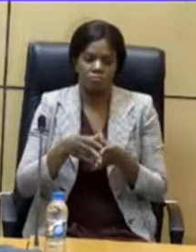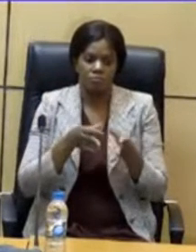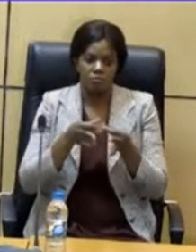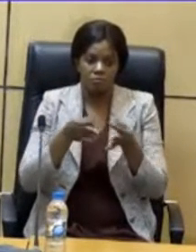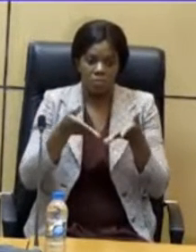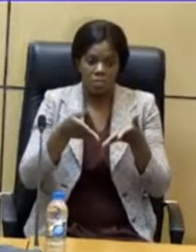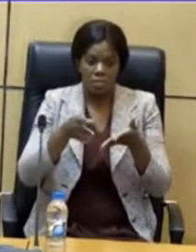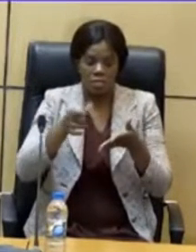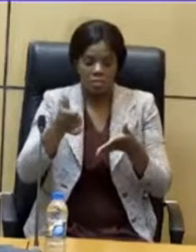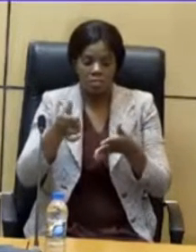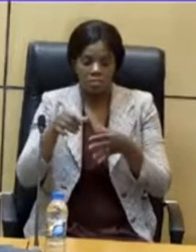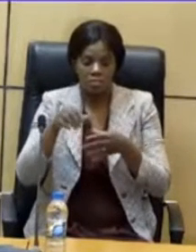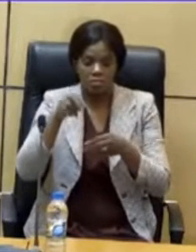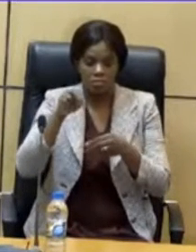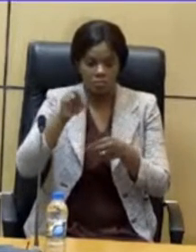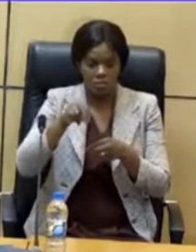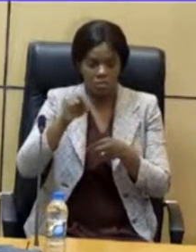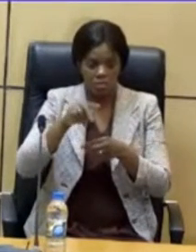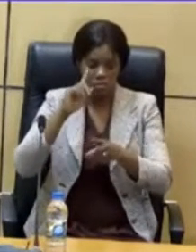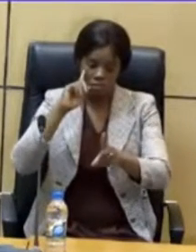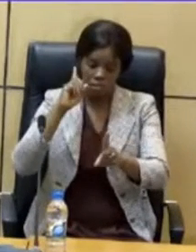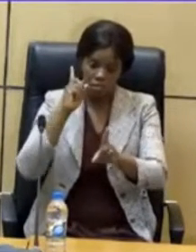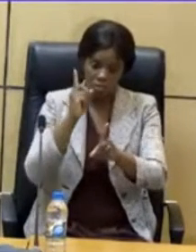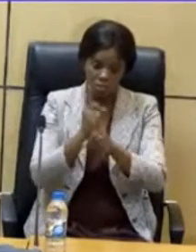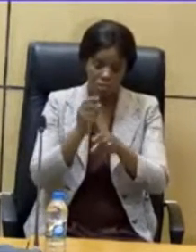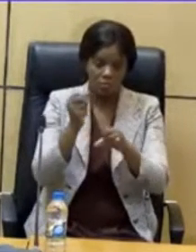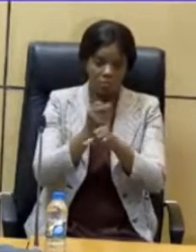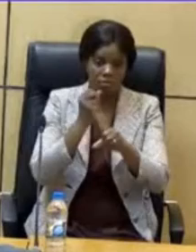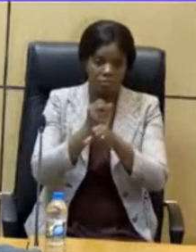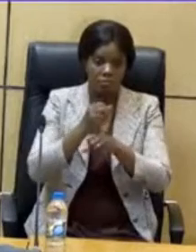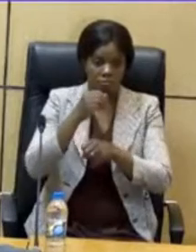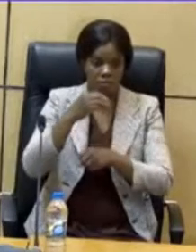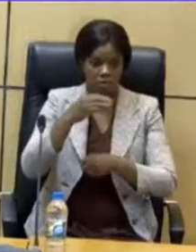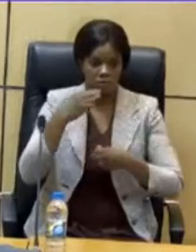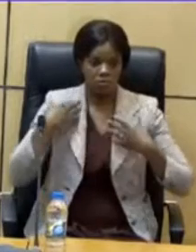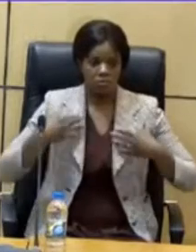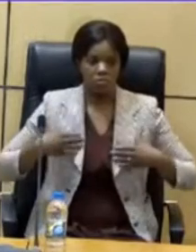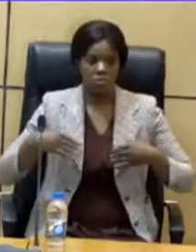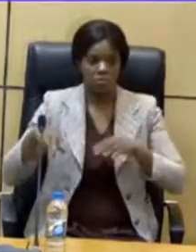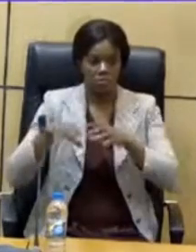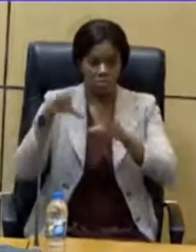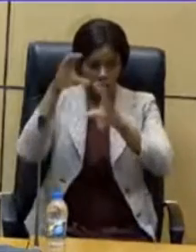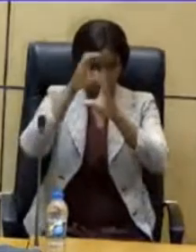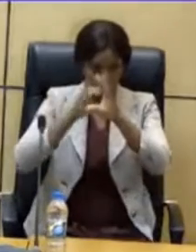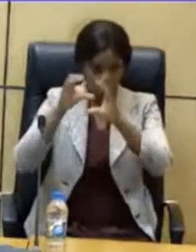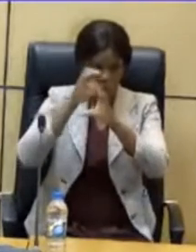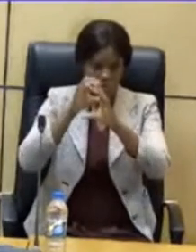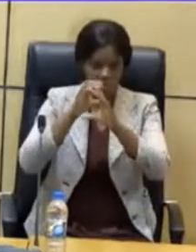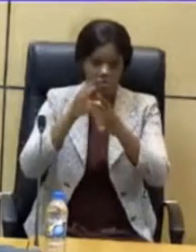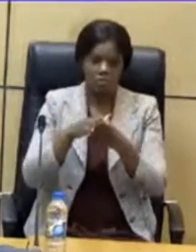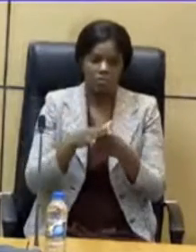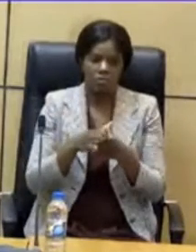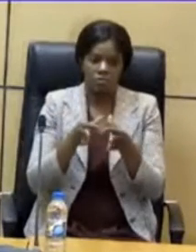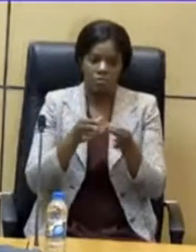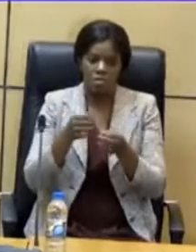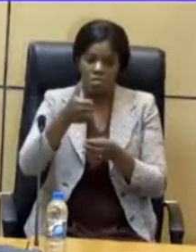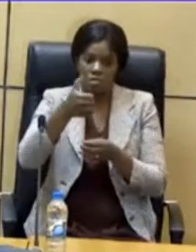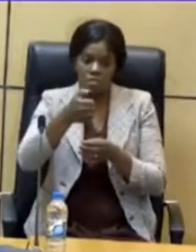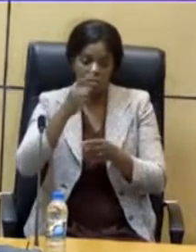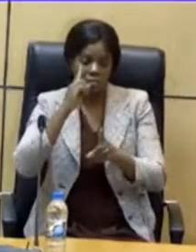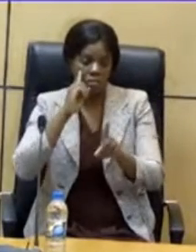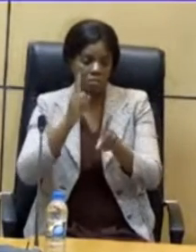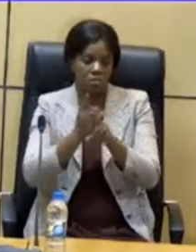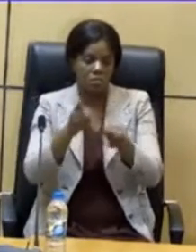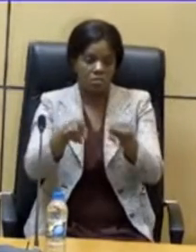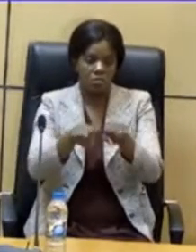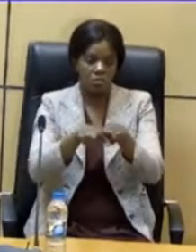E 5 sem o vínculo epidemiológico, também encontrados nos nossos centros Sentinela, que